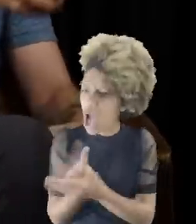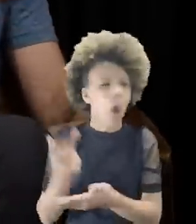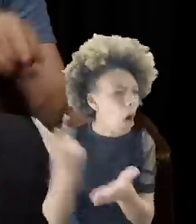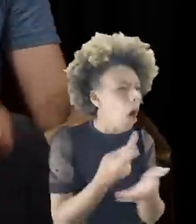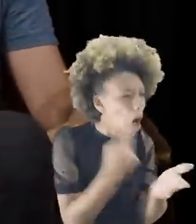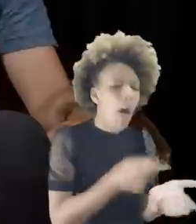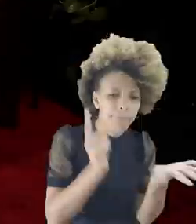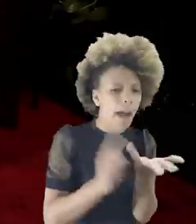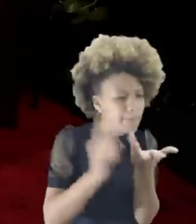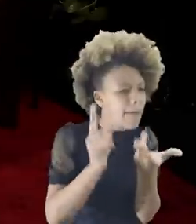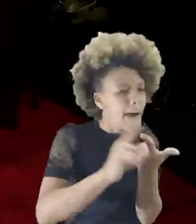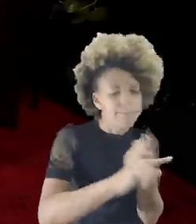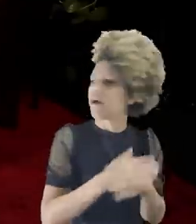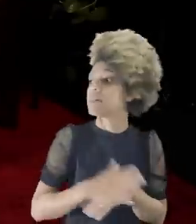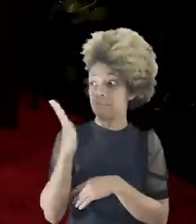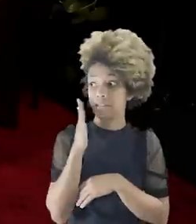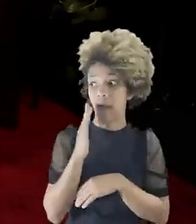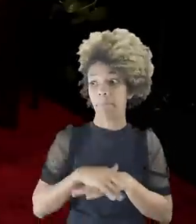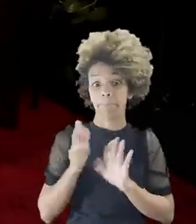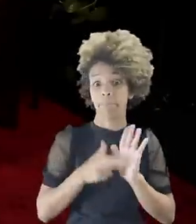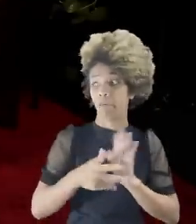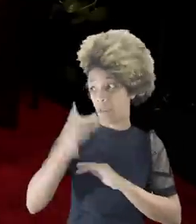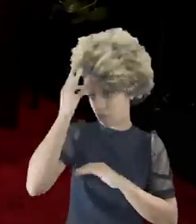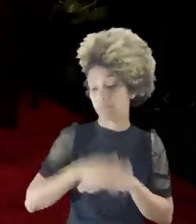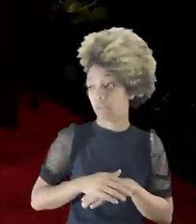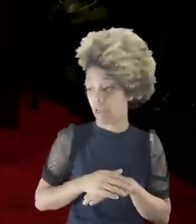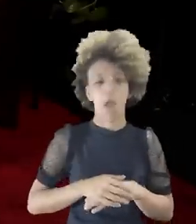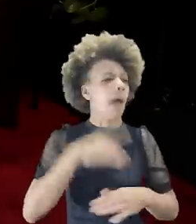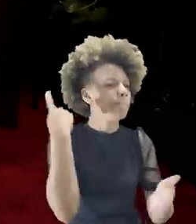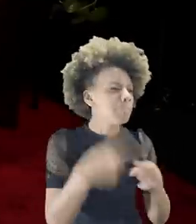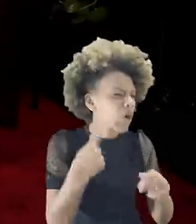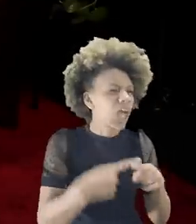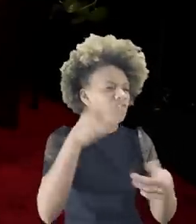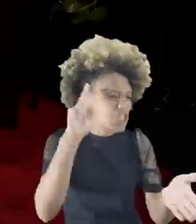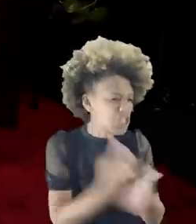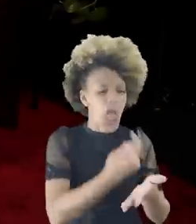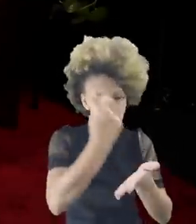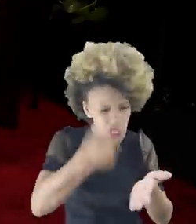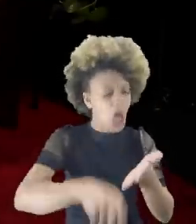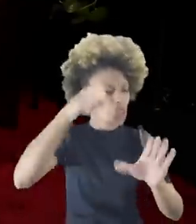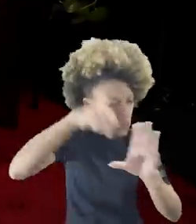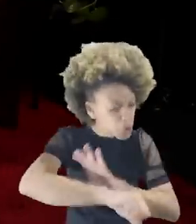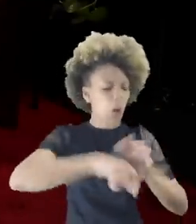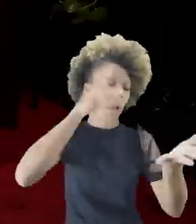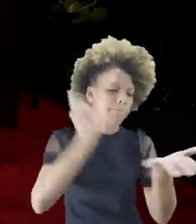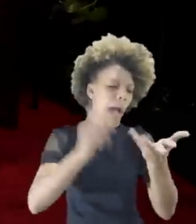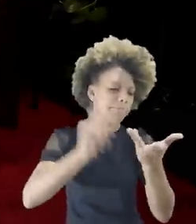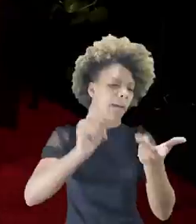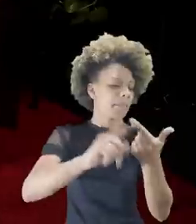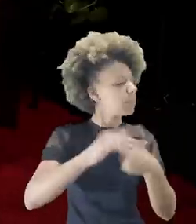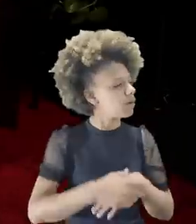você ele sabe essa história ele ele fala porque você afinou no jogo meu